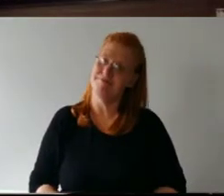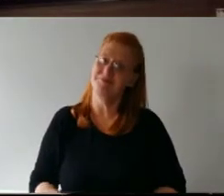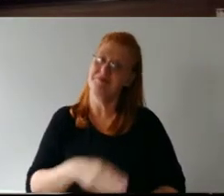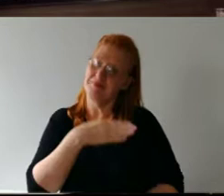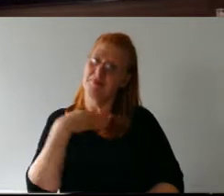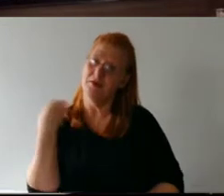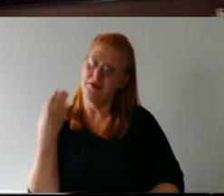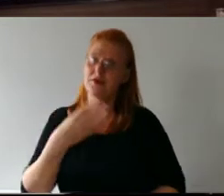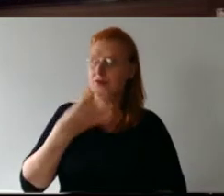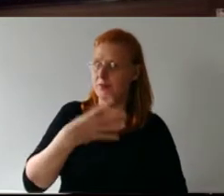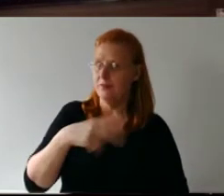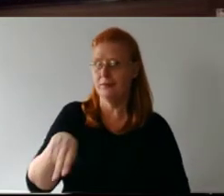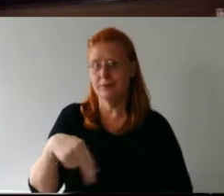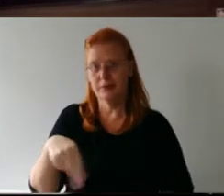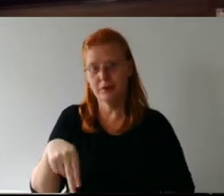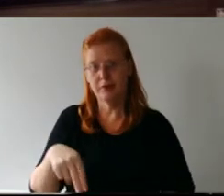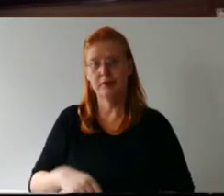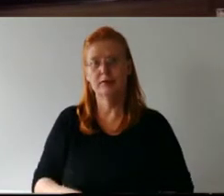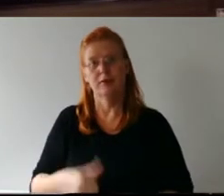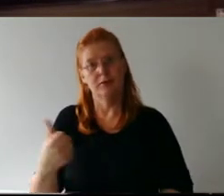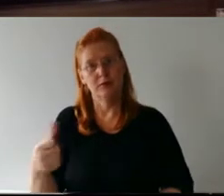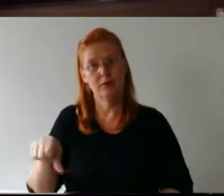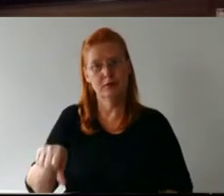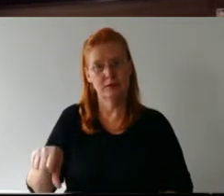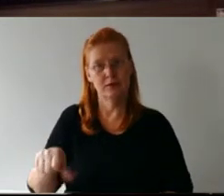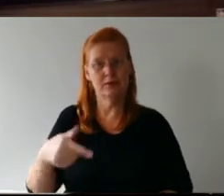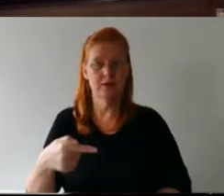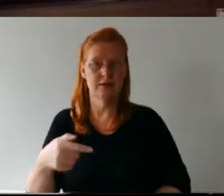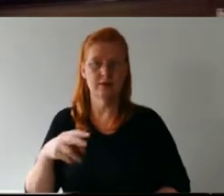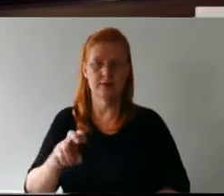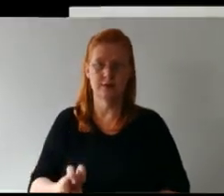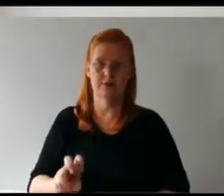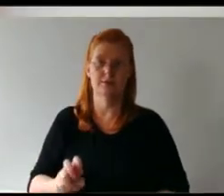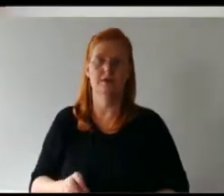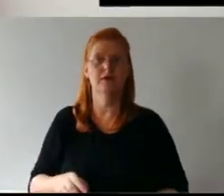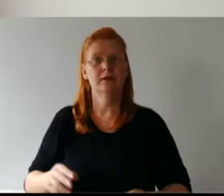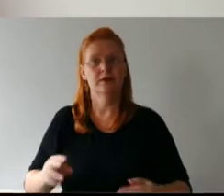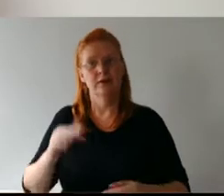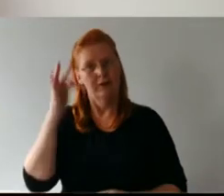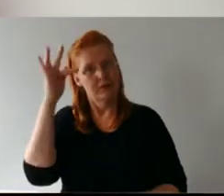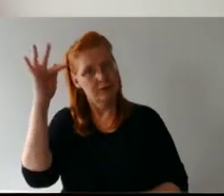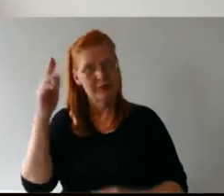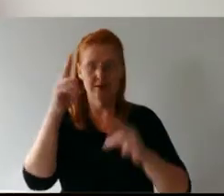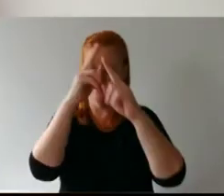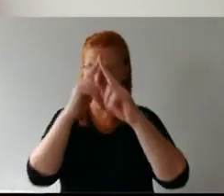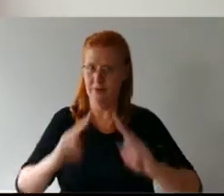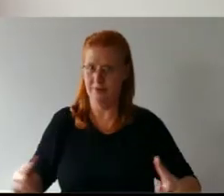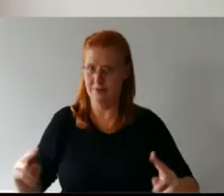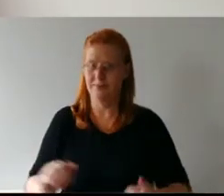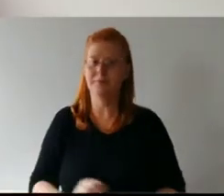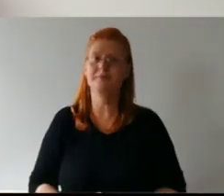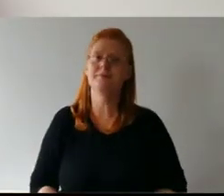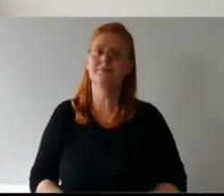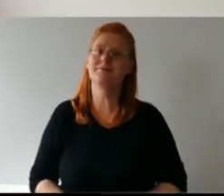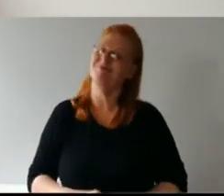Morreu em 4 de novembro de 1995, em Paris. Oi, meu